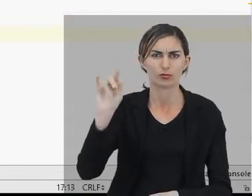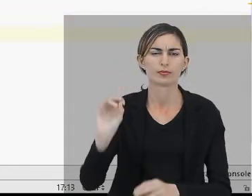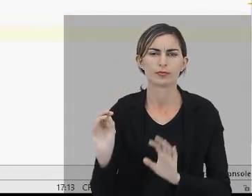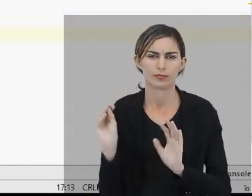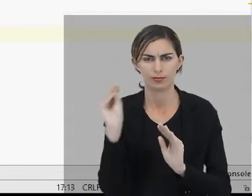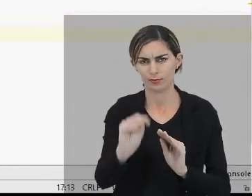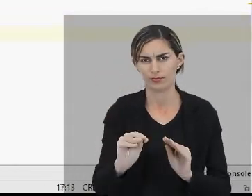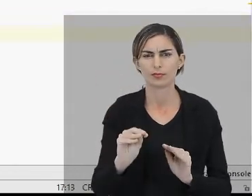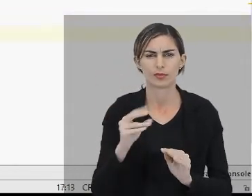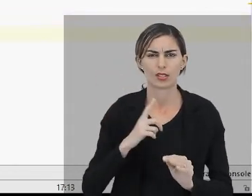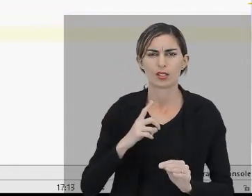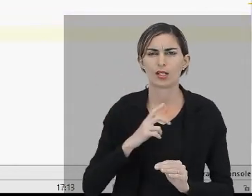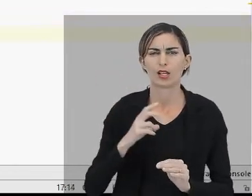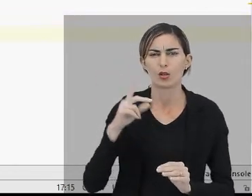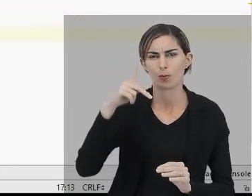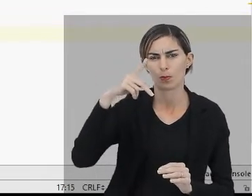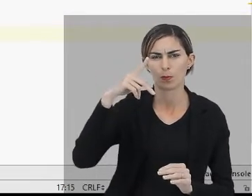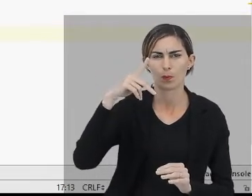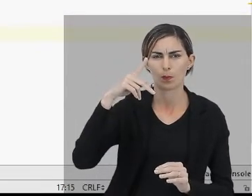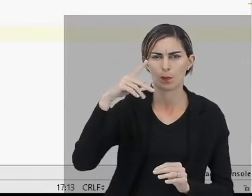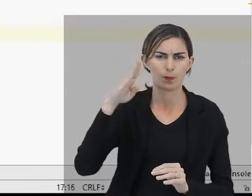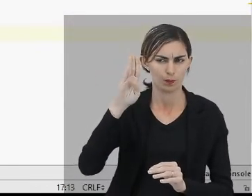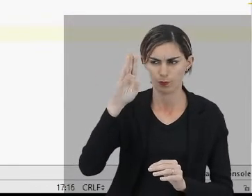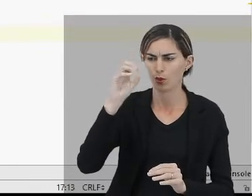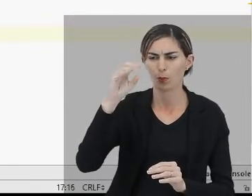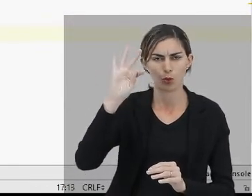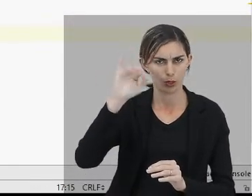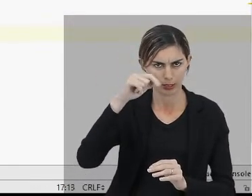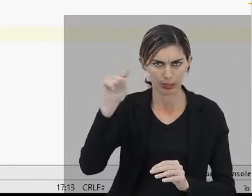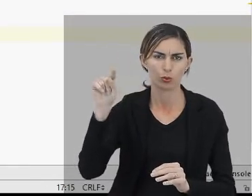quero adicionar botões, eu vou criar um botão.